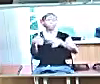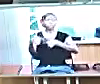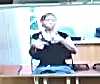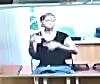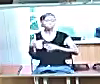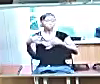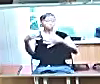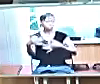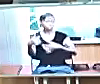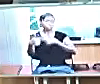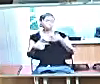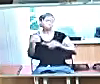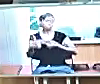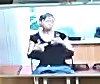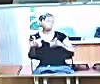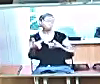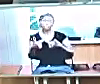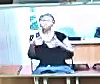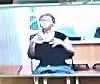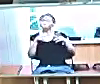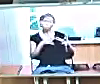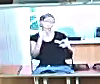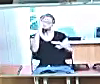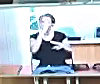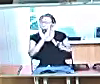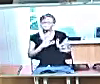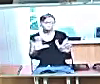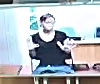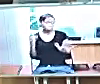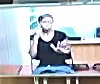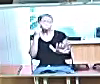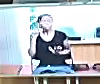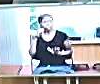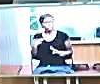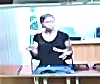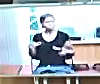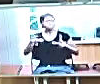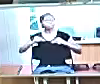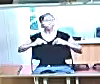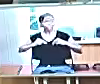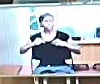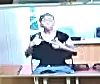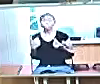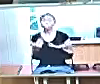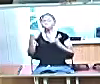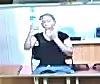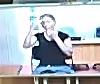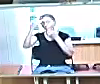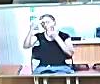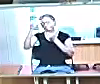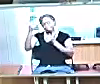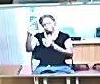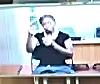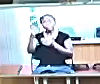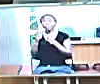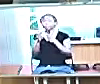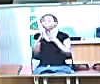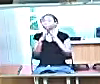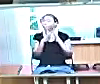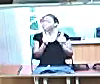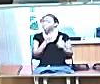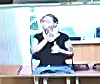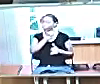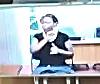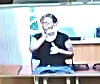para prestar seu serviço como brasileiro que ele também merece sabe então a gente quer agradecer muito e pedi sabe doutor